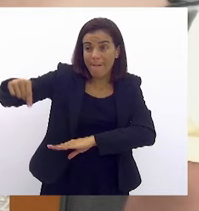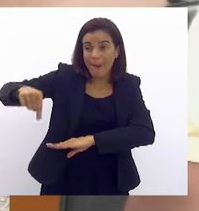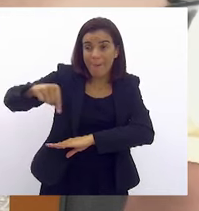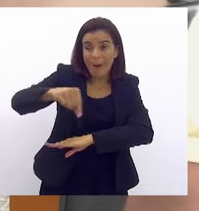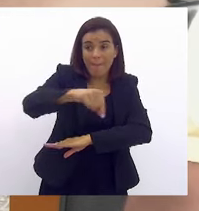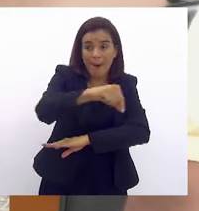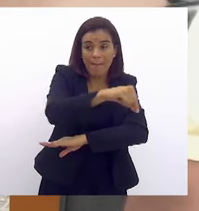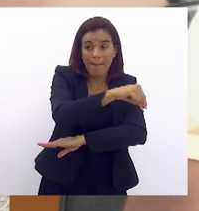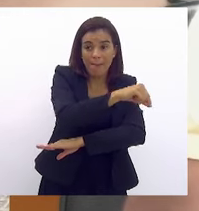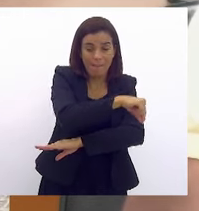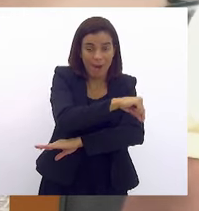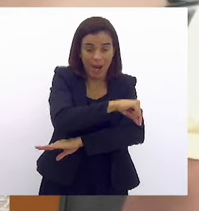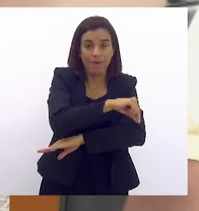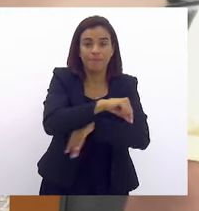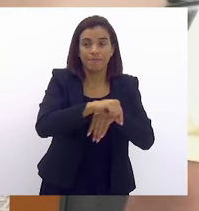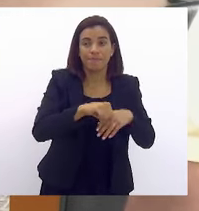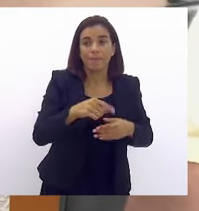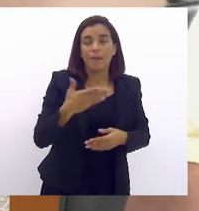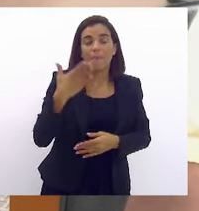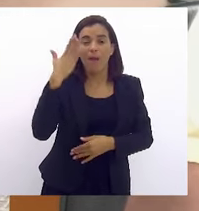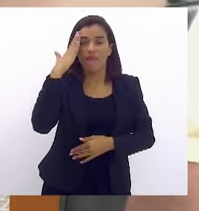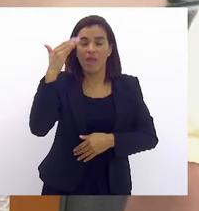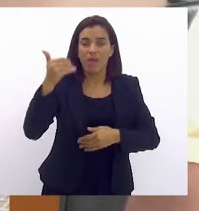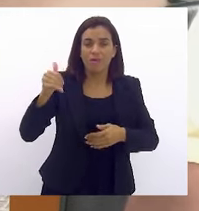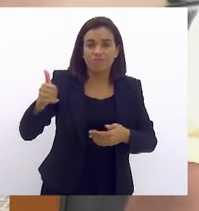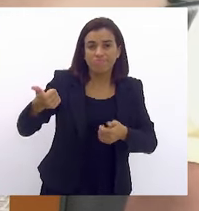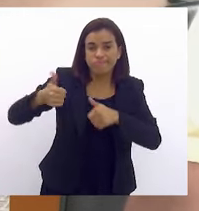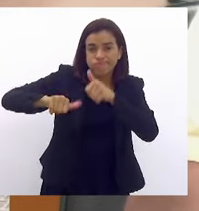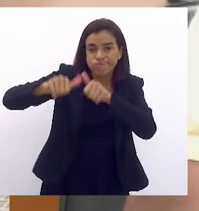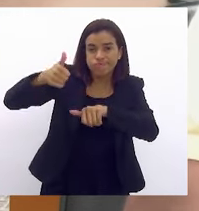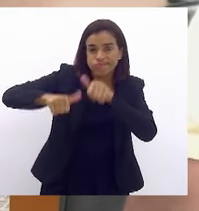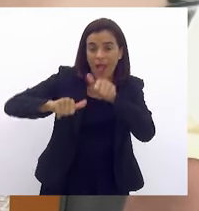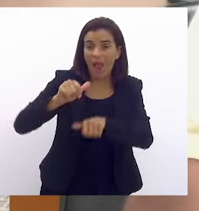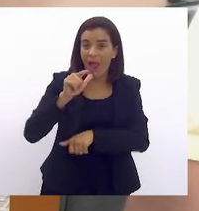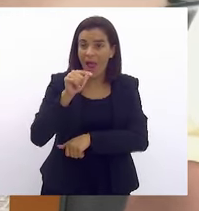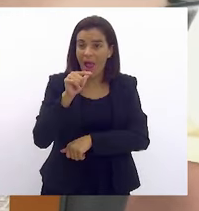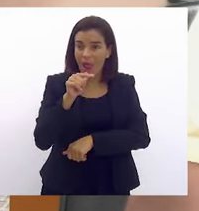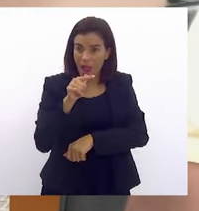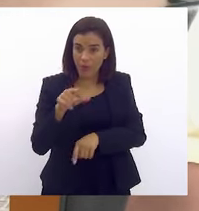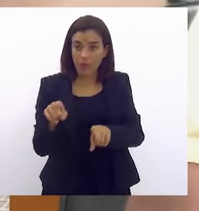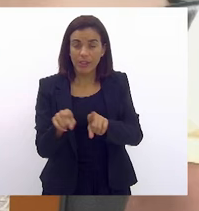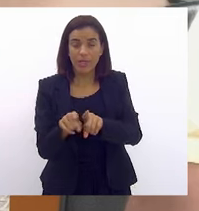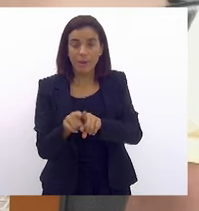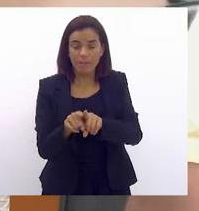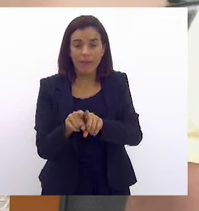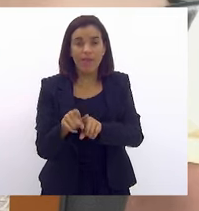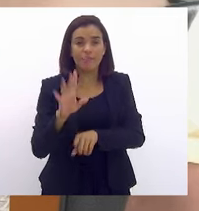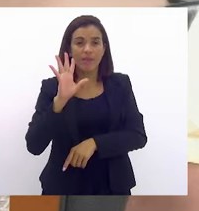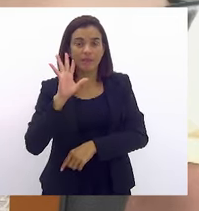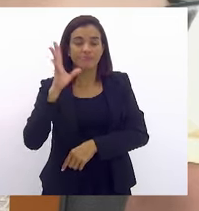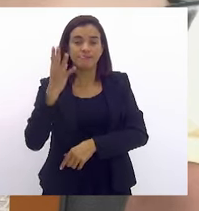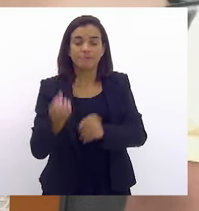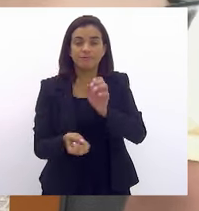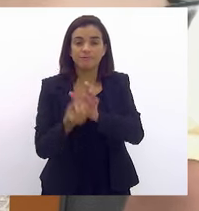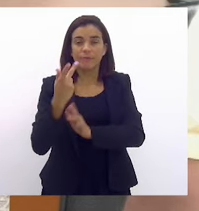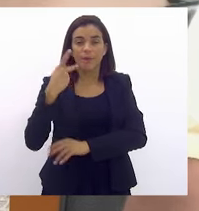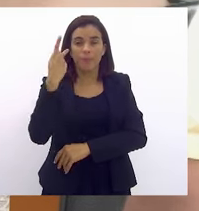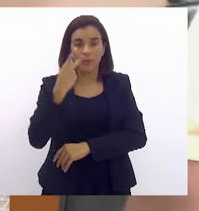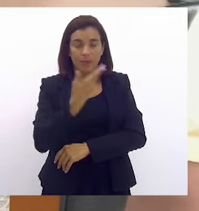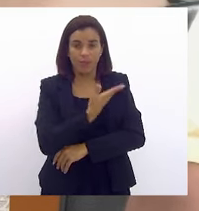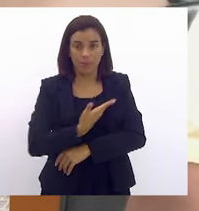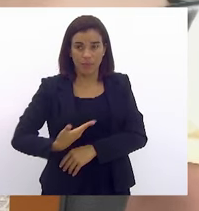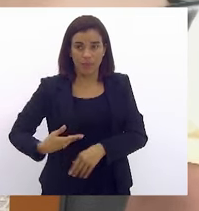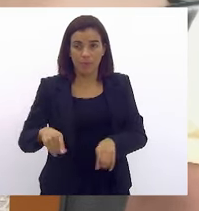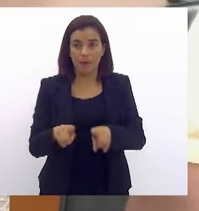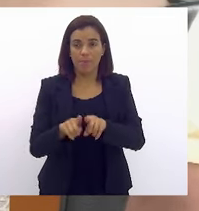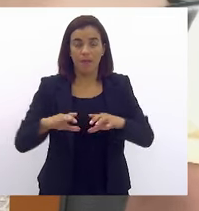dessa qualidade de água e mensurar um pouco desse impacto e destinar a política pública para isso. O projeto Lagoas Vivas